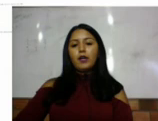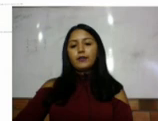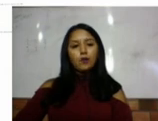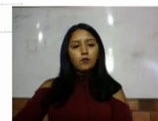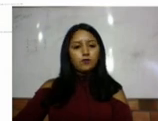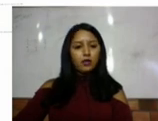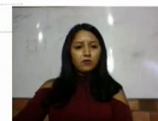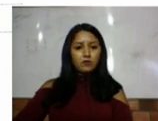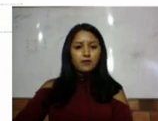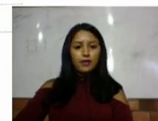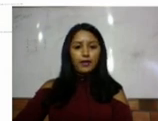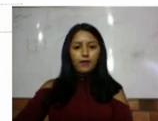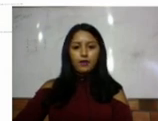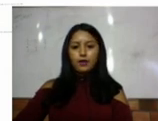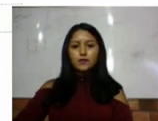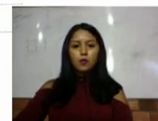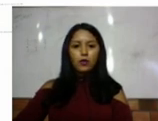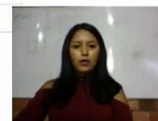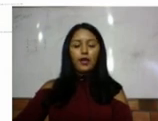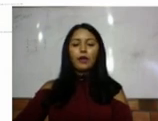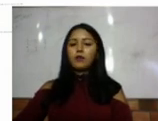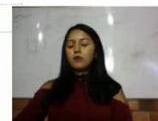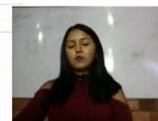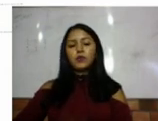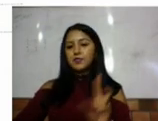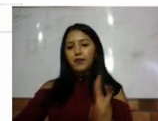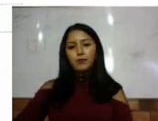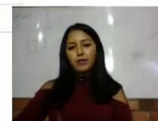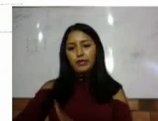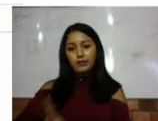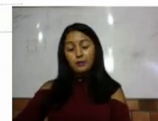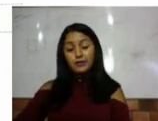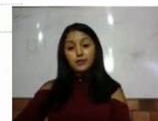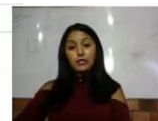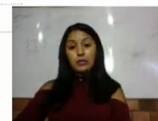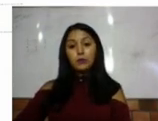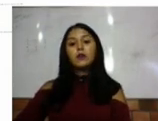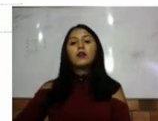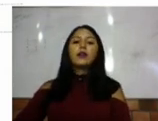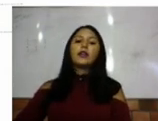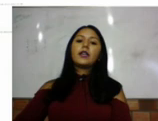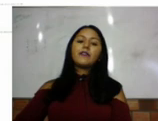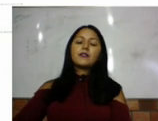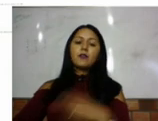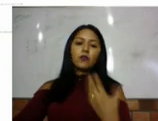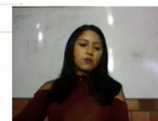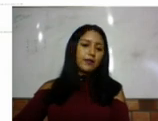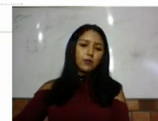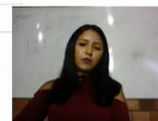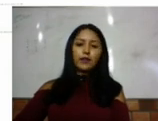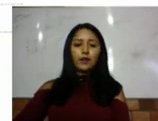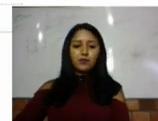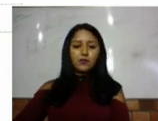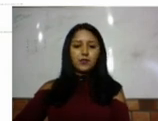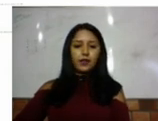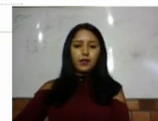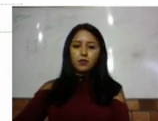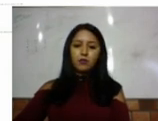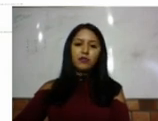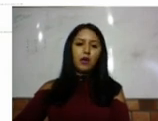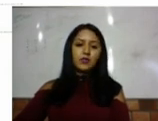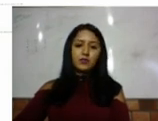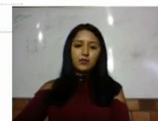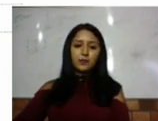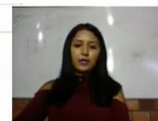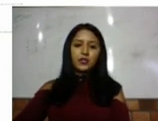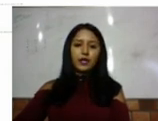anterior eu até aconselho vocês a escolher uns dois verbos que ela terminação e fazer uma conjugação do caderno de